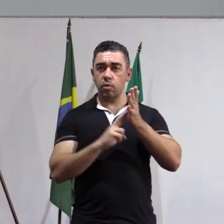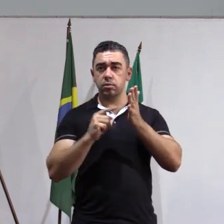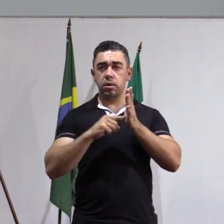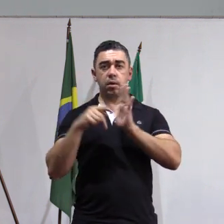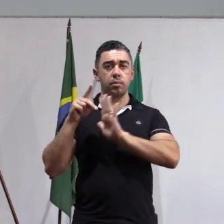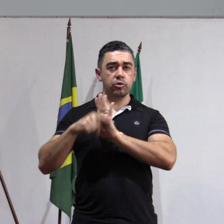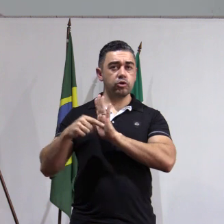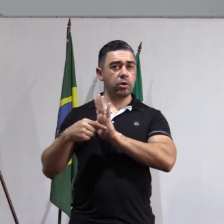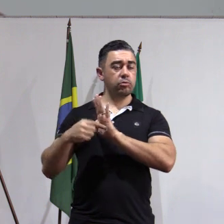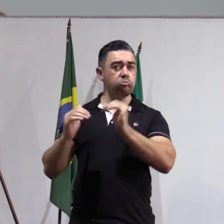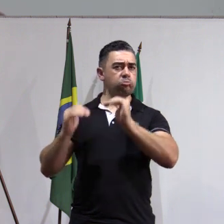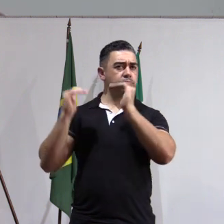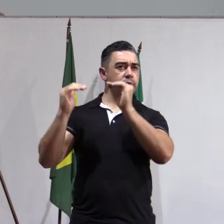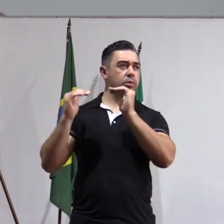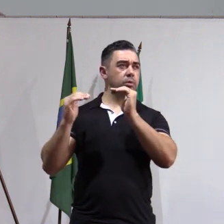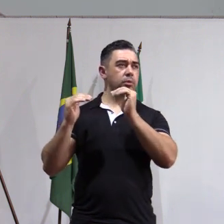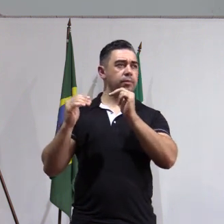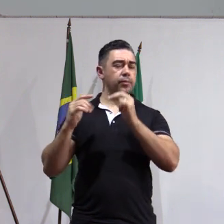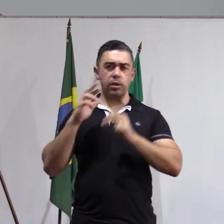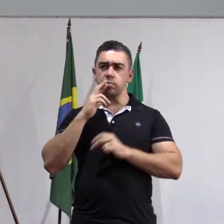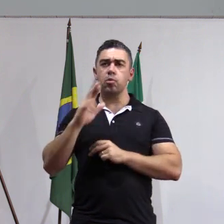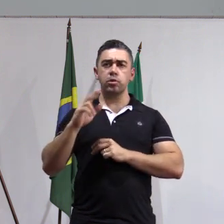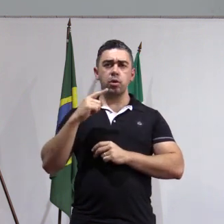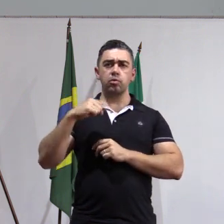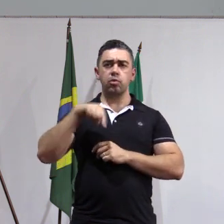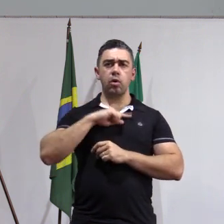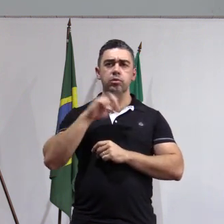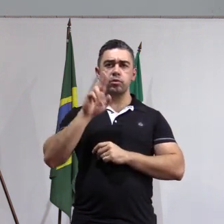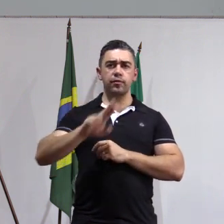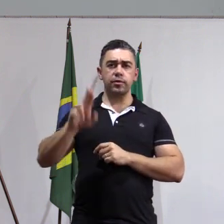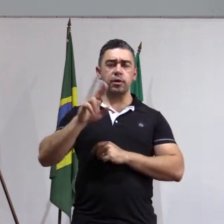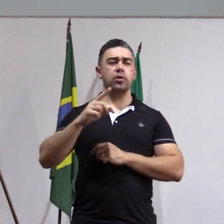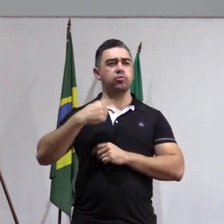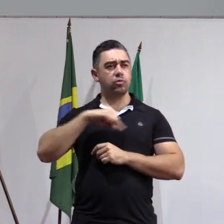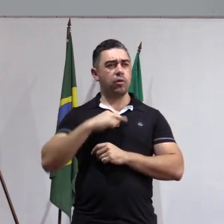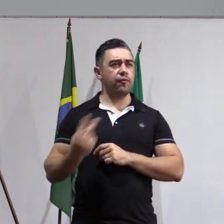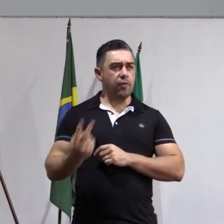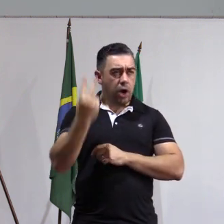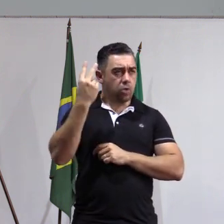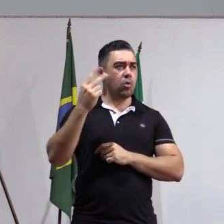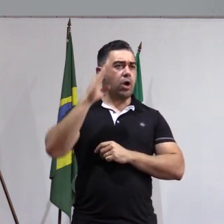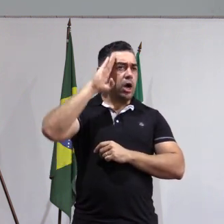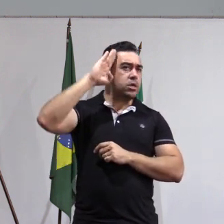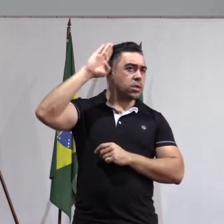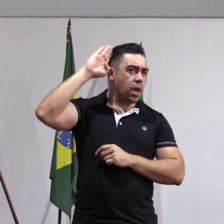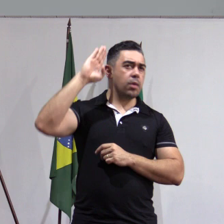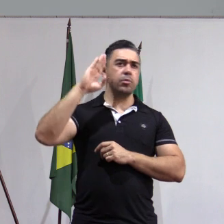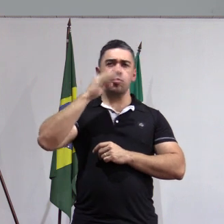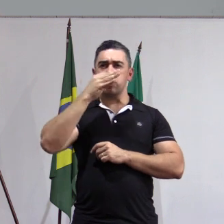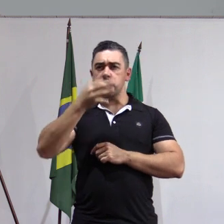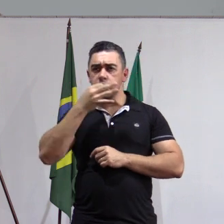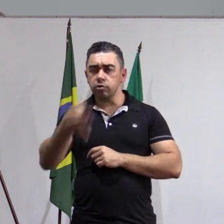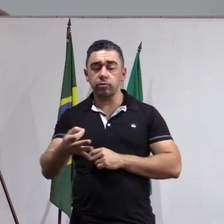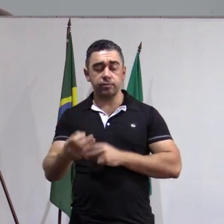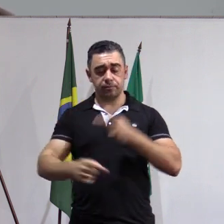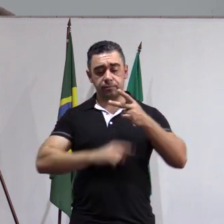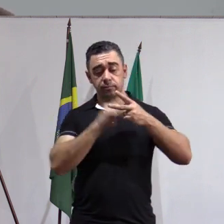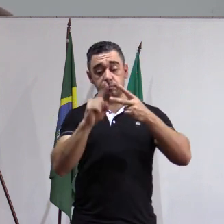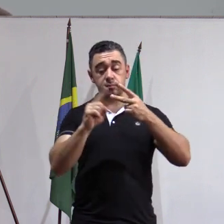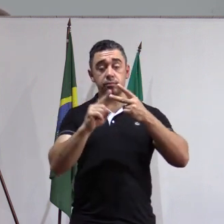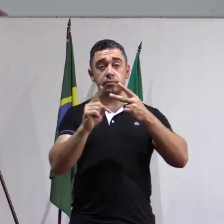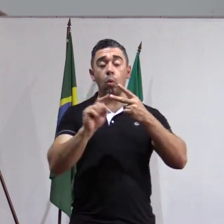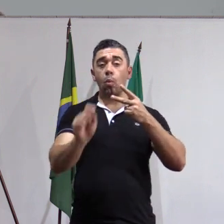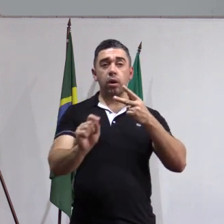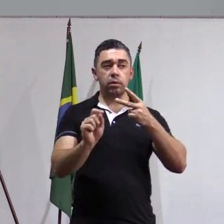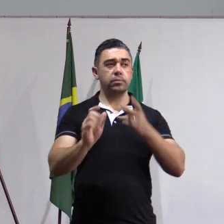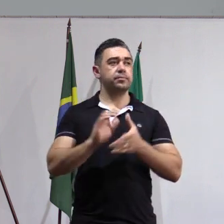documento à altura. Responder com aquilo que nós somos. Responder com o nosso valor acadêmico, crítico. Né? E a segunda